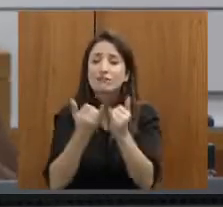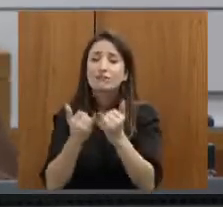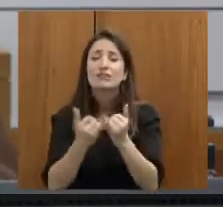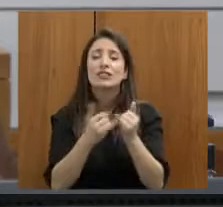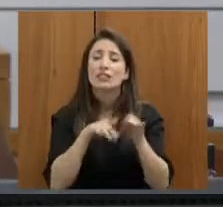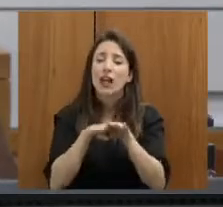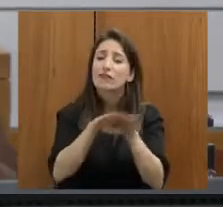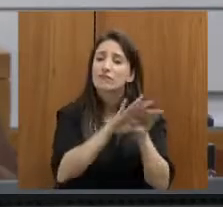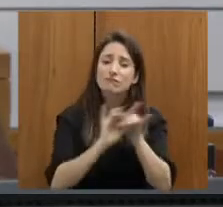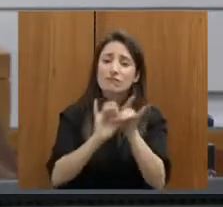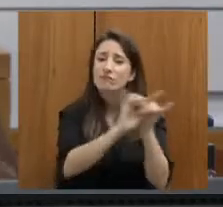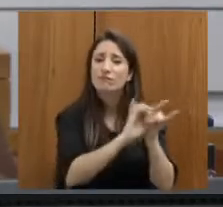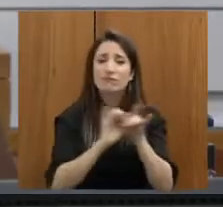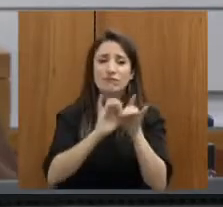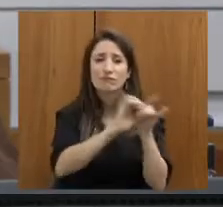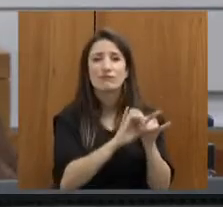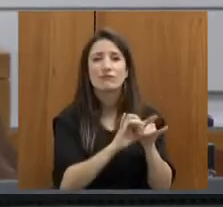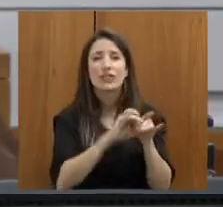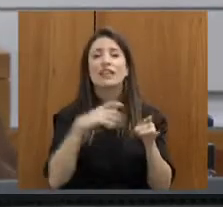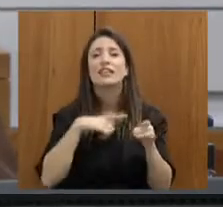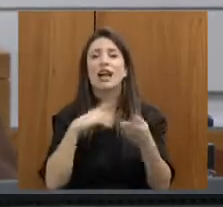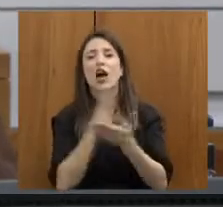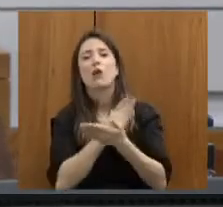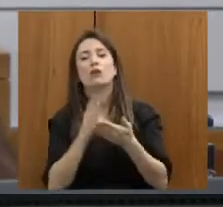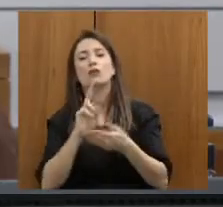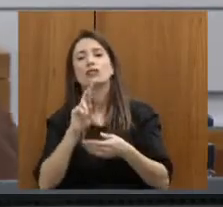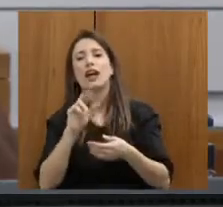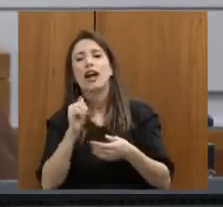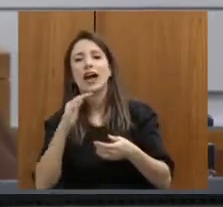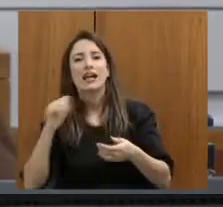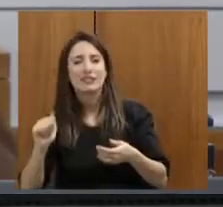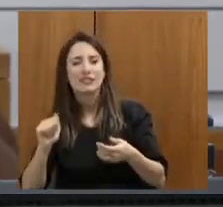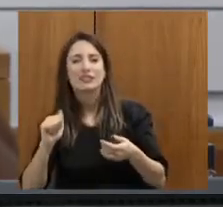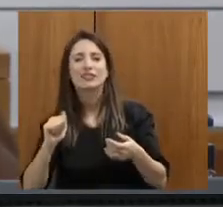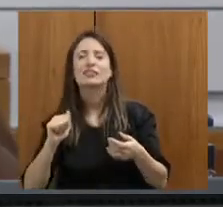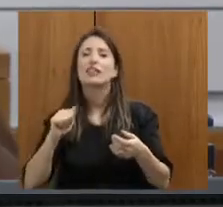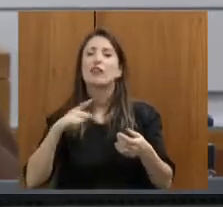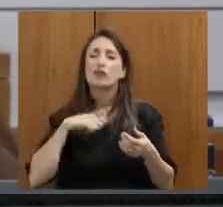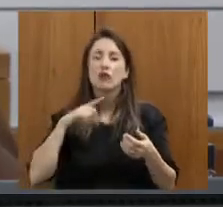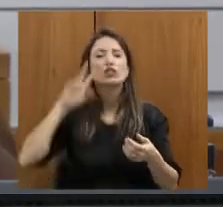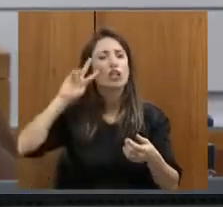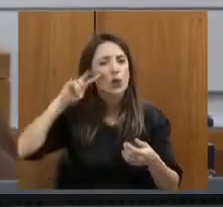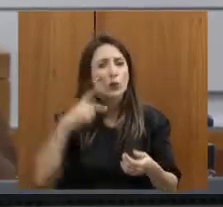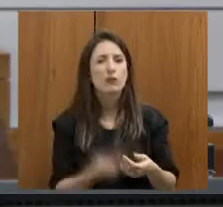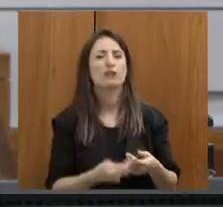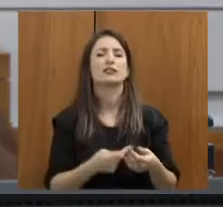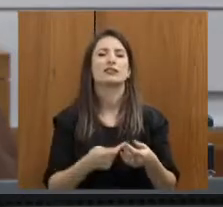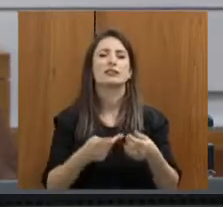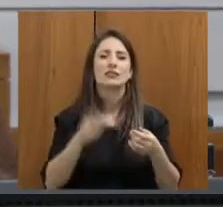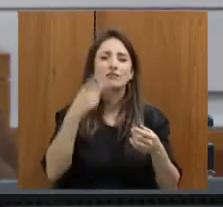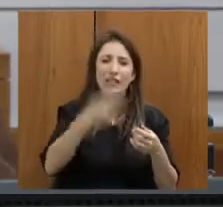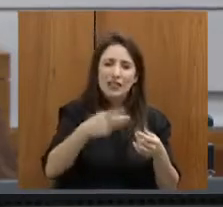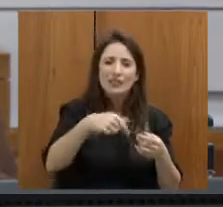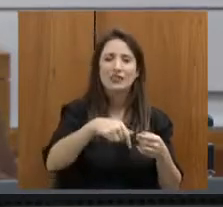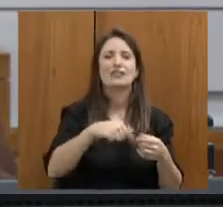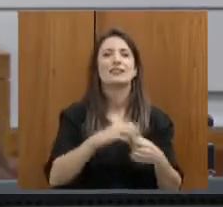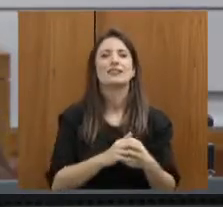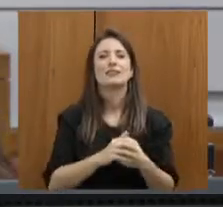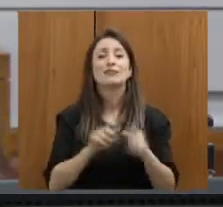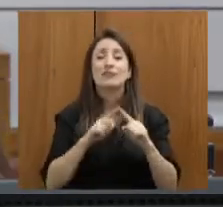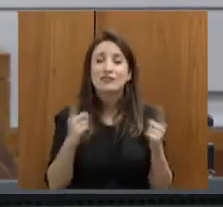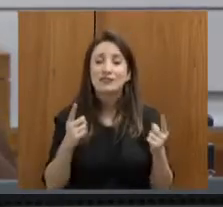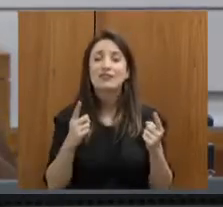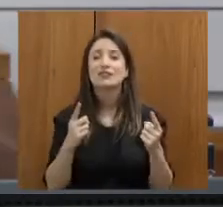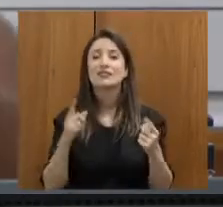Ventura foi reconhecido o primeiro Consulado do som B fora de África bom então acho que assim